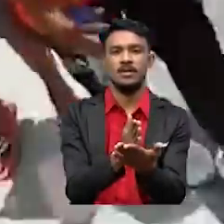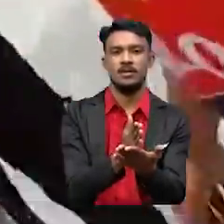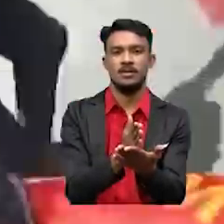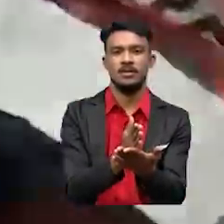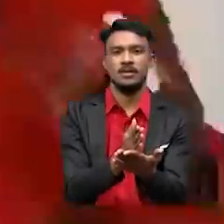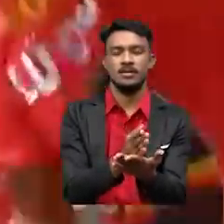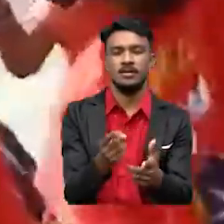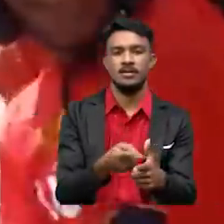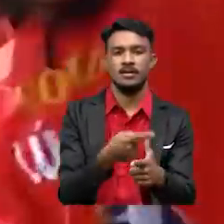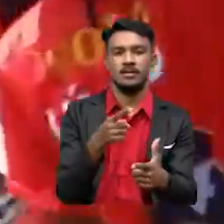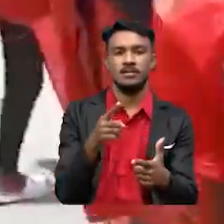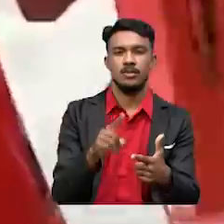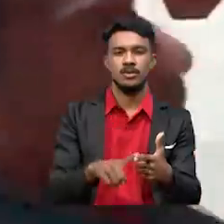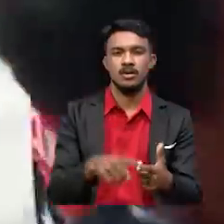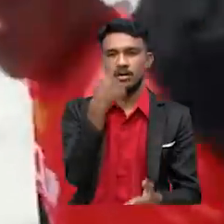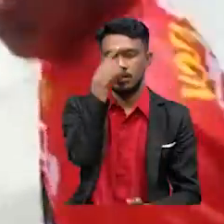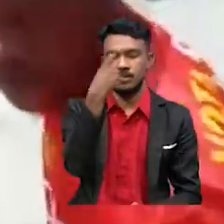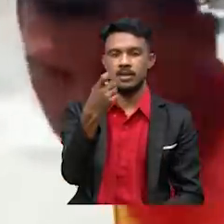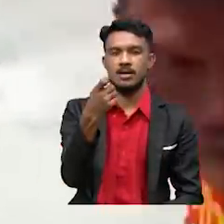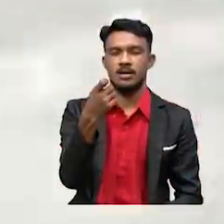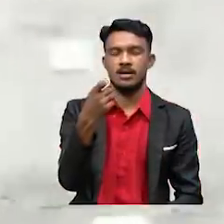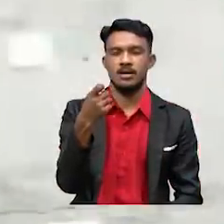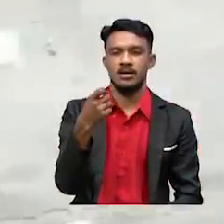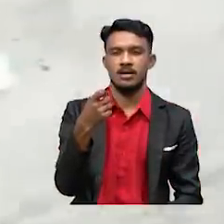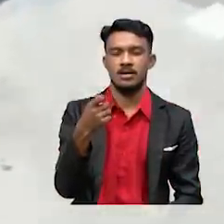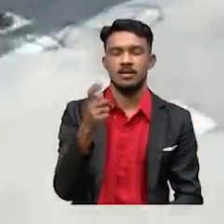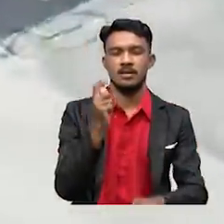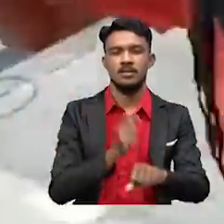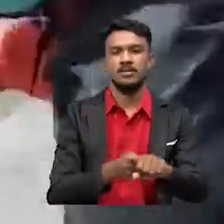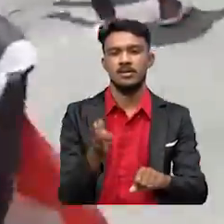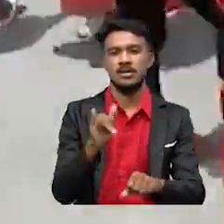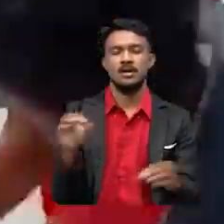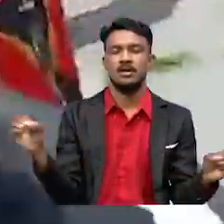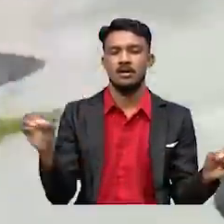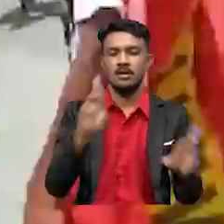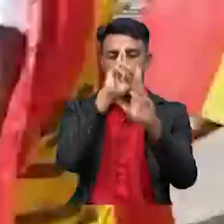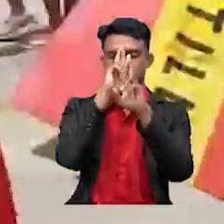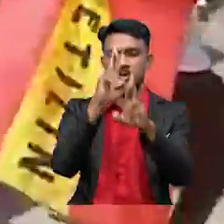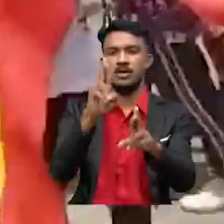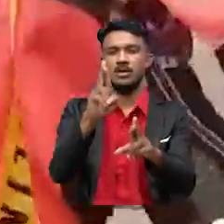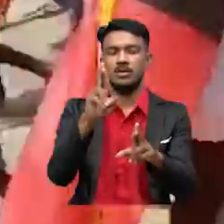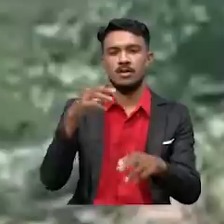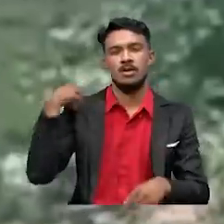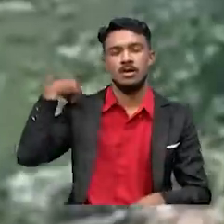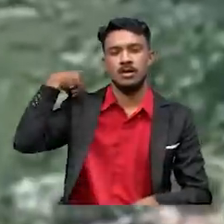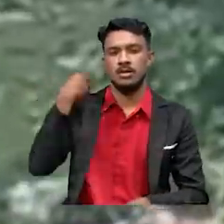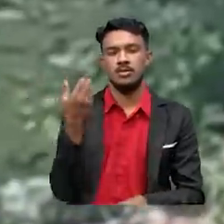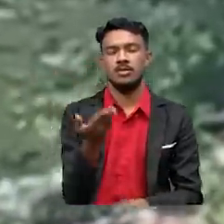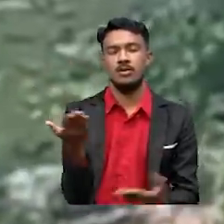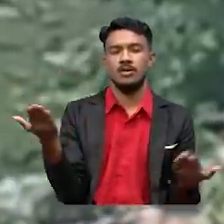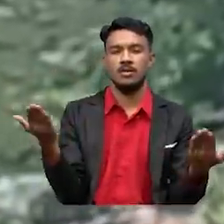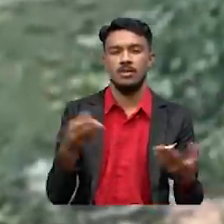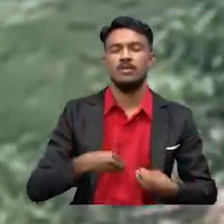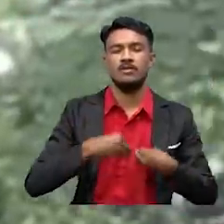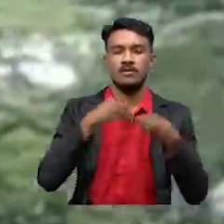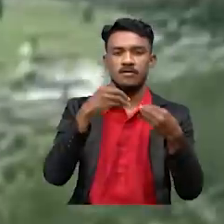tanto tamba ne makbe dalaruma serala respect babe kalendar nebe mak fosai ne si si si definitia